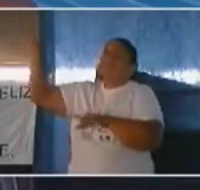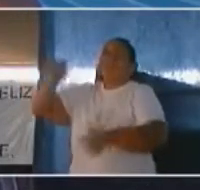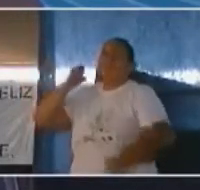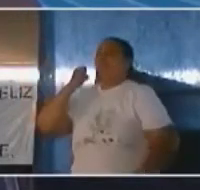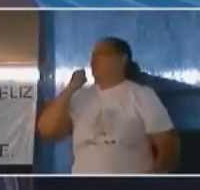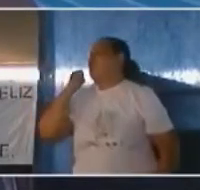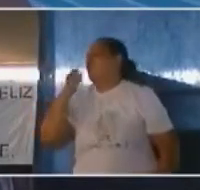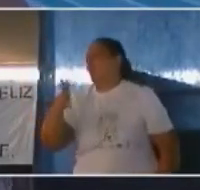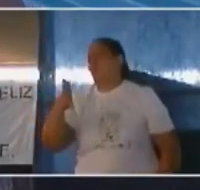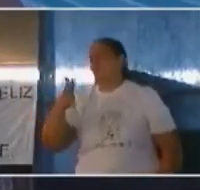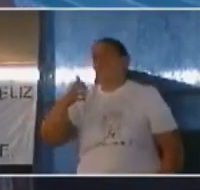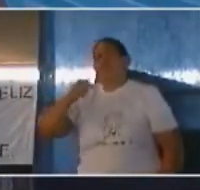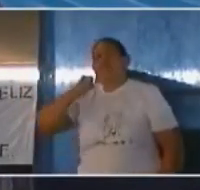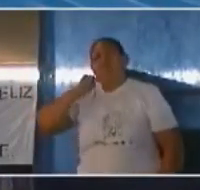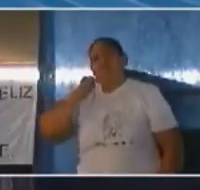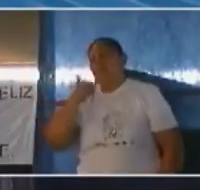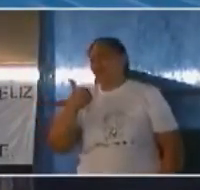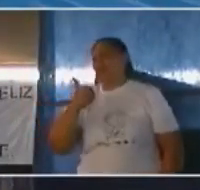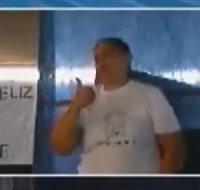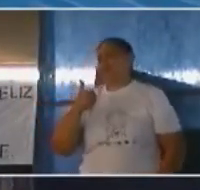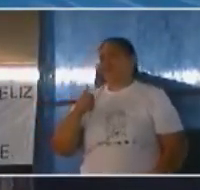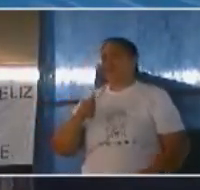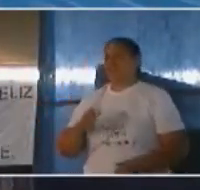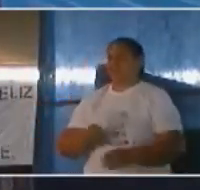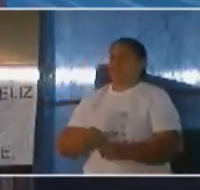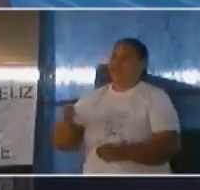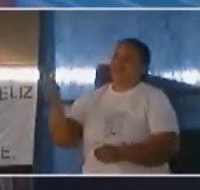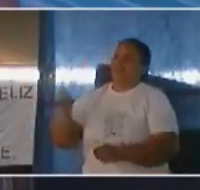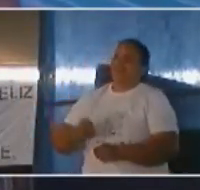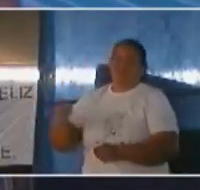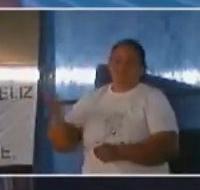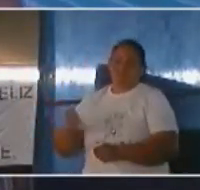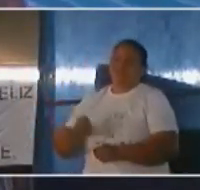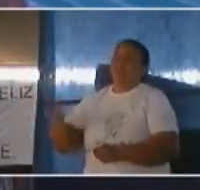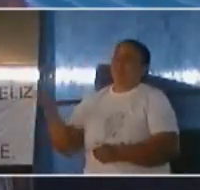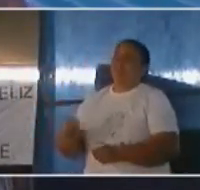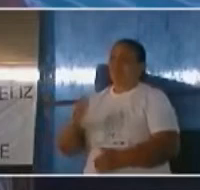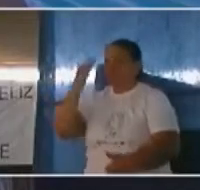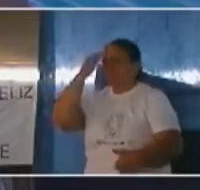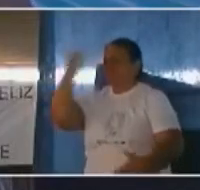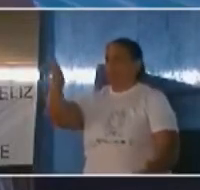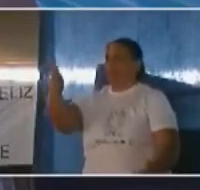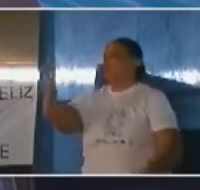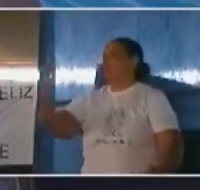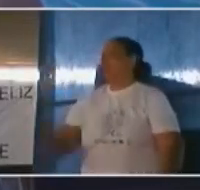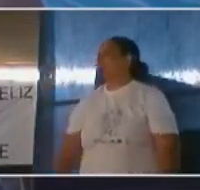excelente construtor e soltador de pandorgas. Muito obrigado.